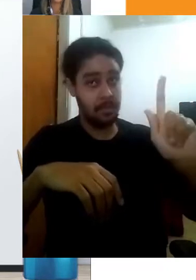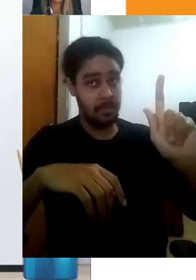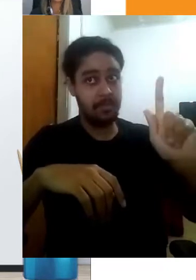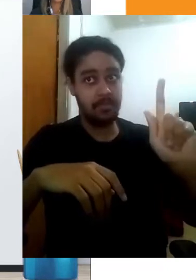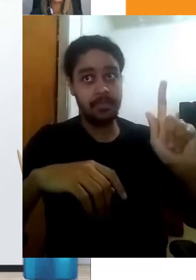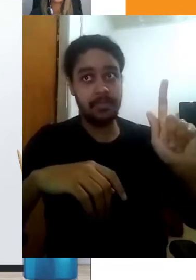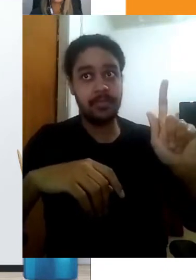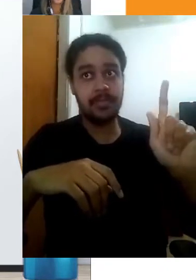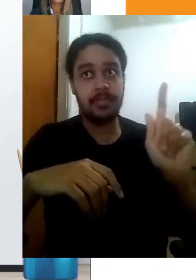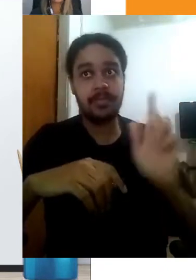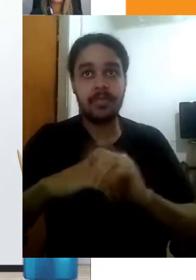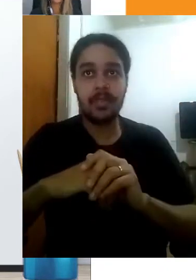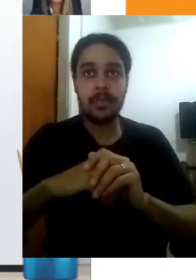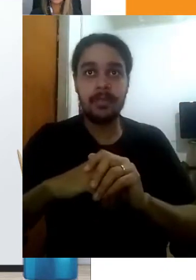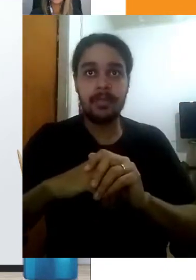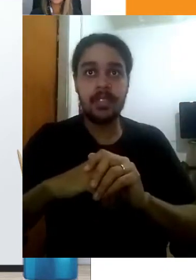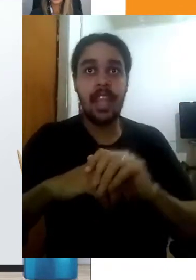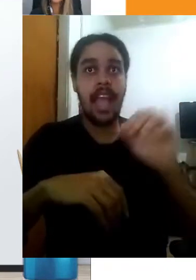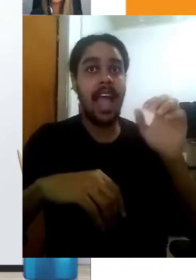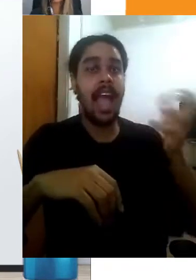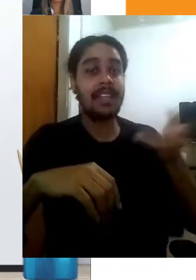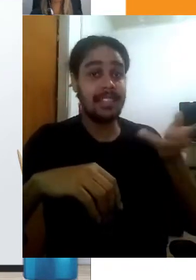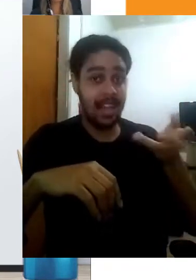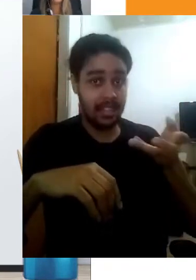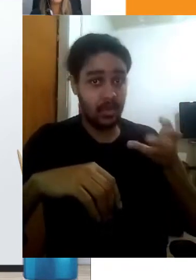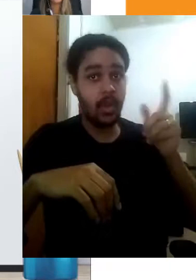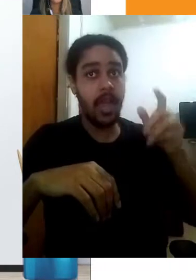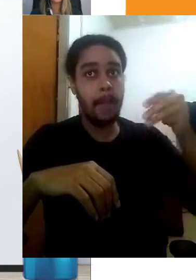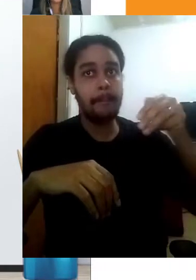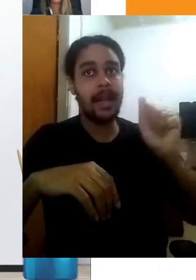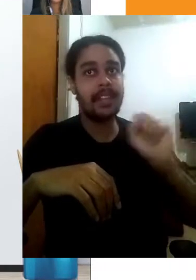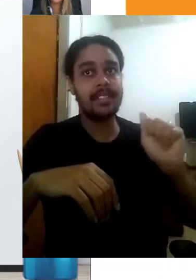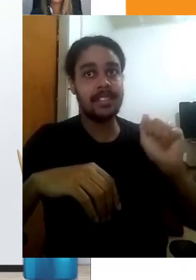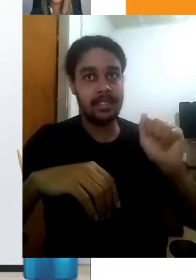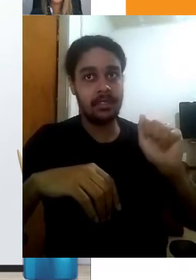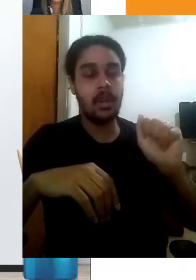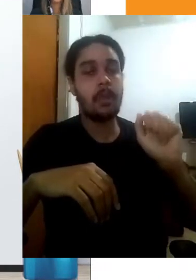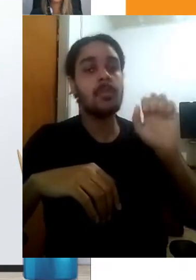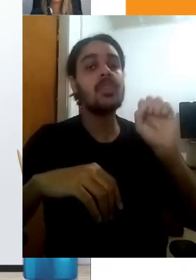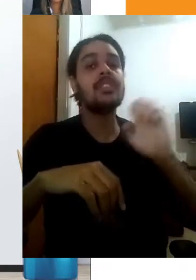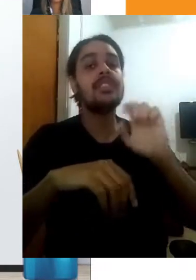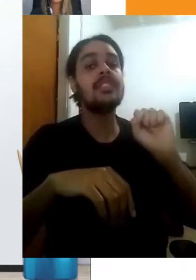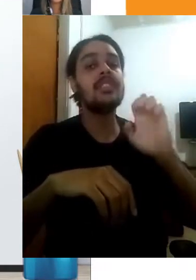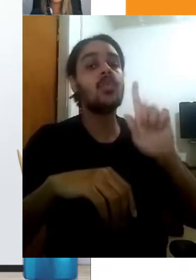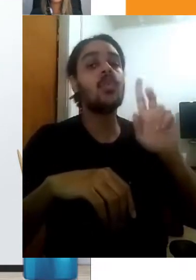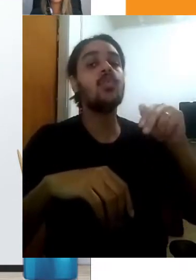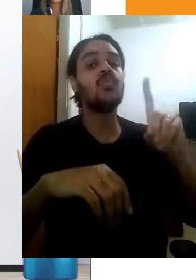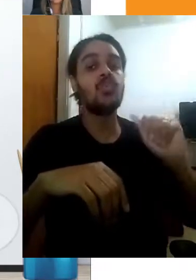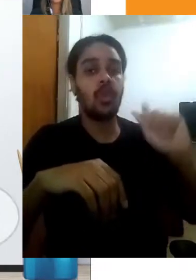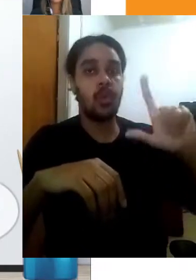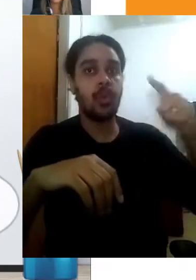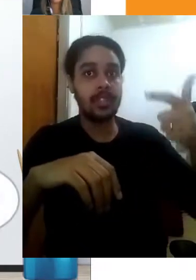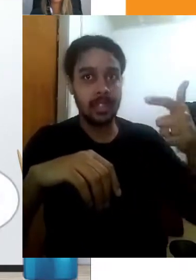quadrado, o que nos gera uma força de 1 newton. Então, 1 newton é quilograma vezes metro por